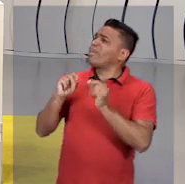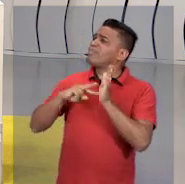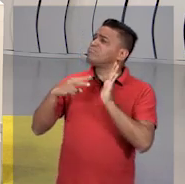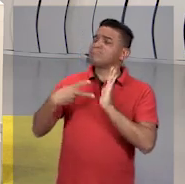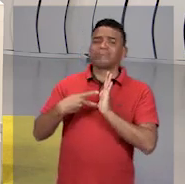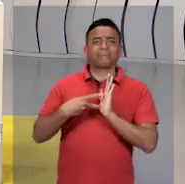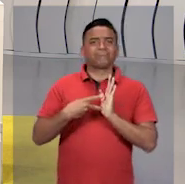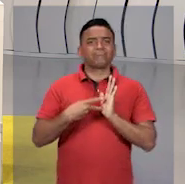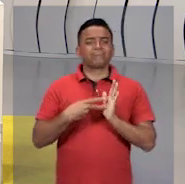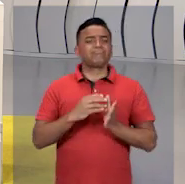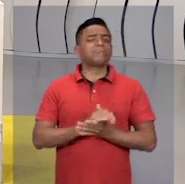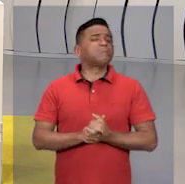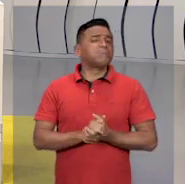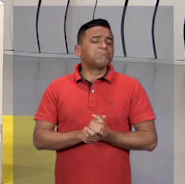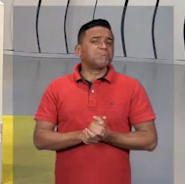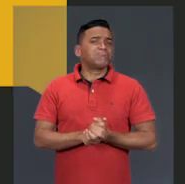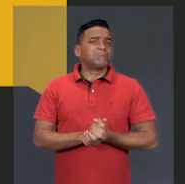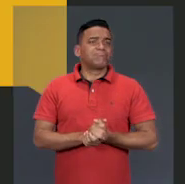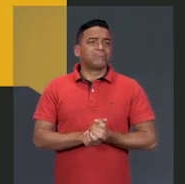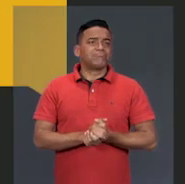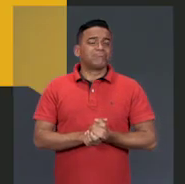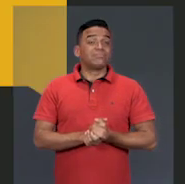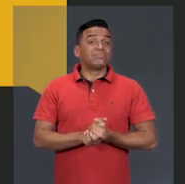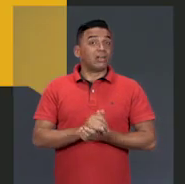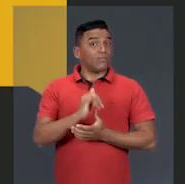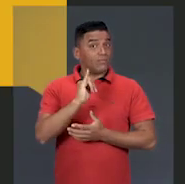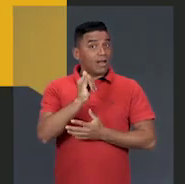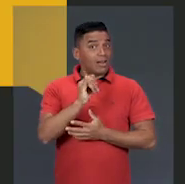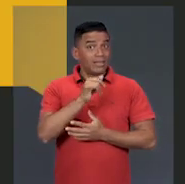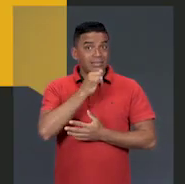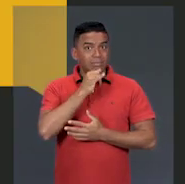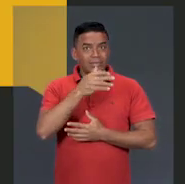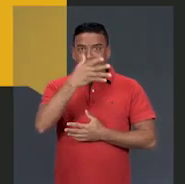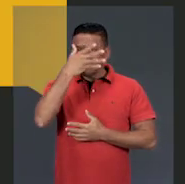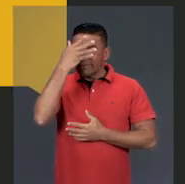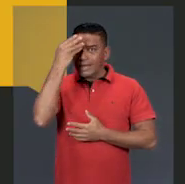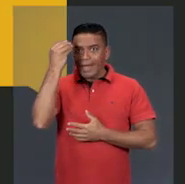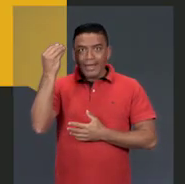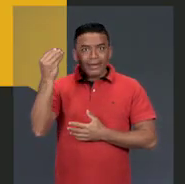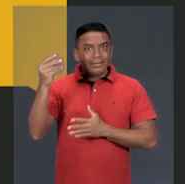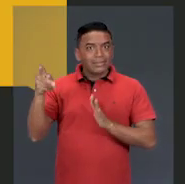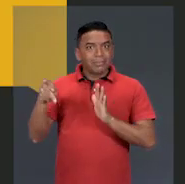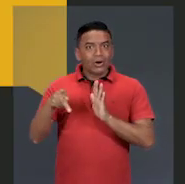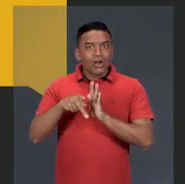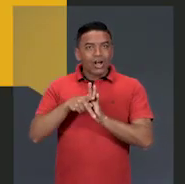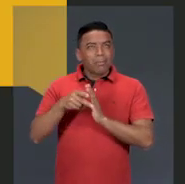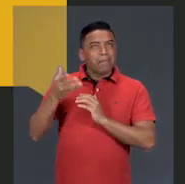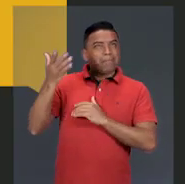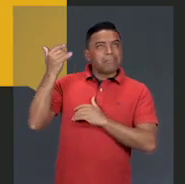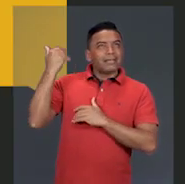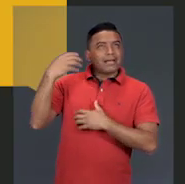not forget the child in you. Então, não se esqueça da criança em você.